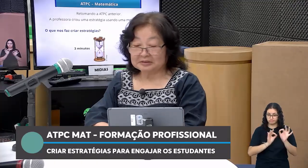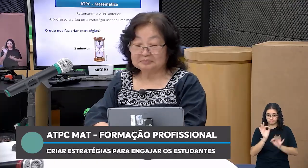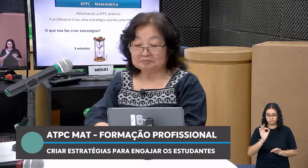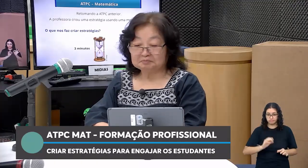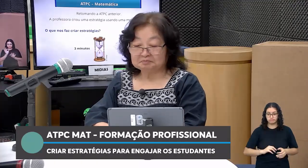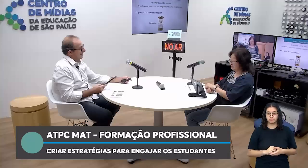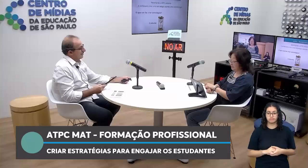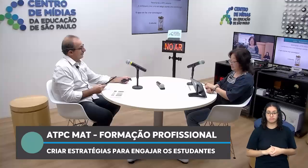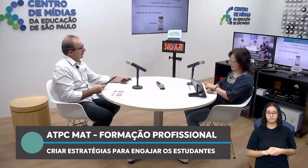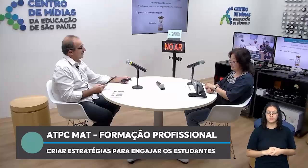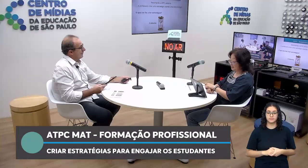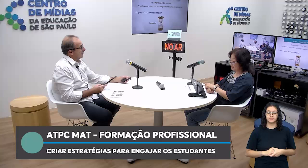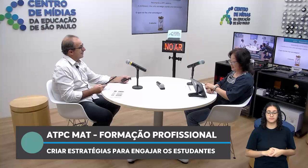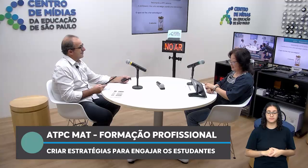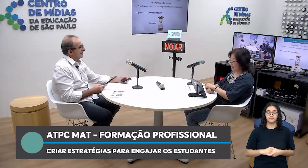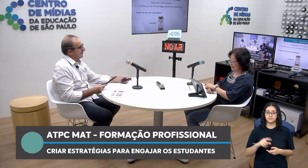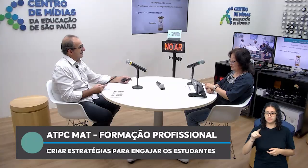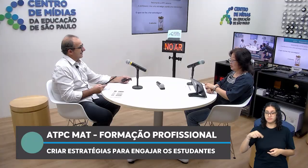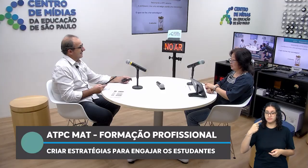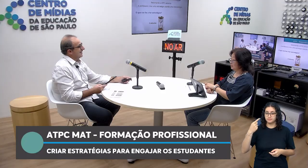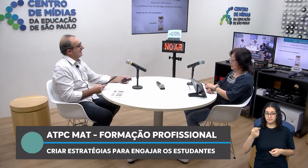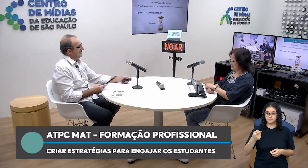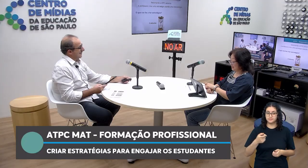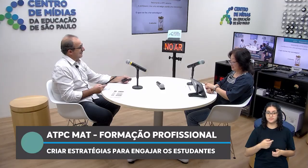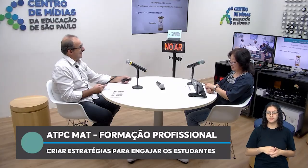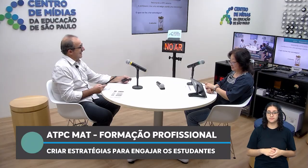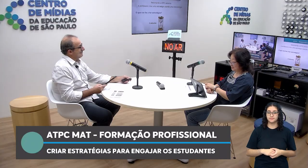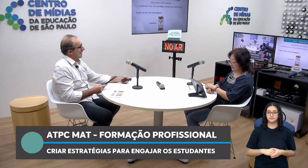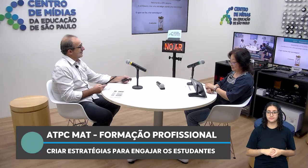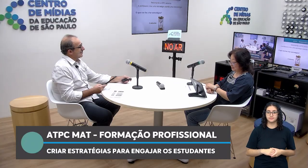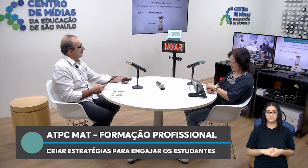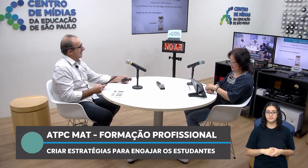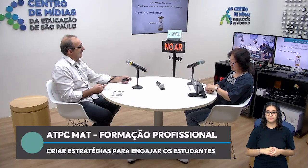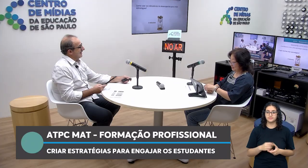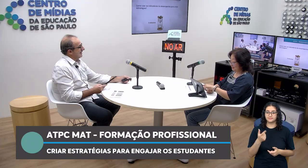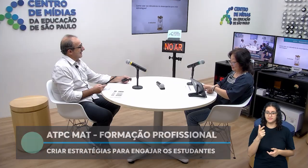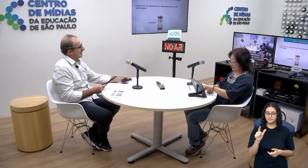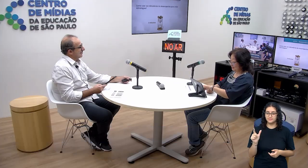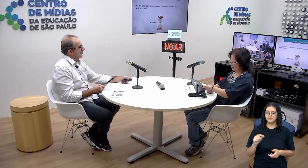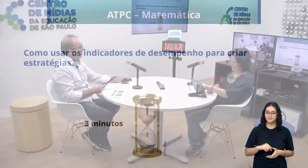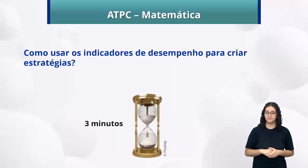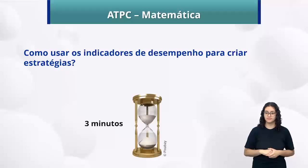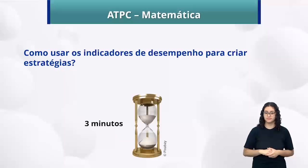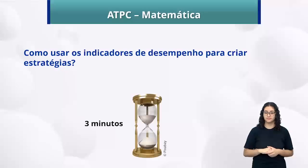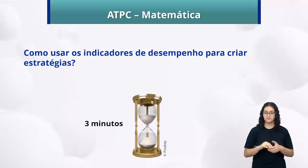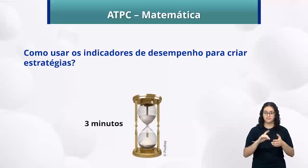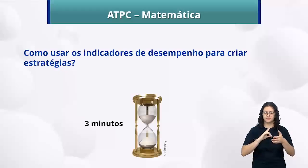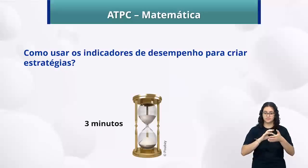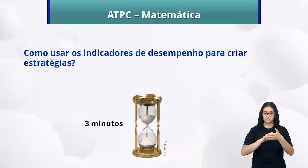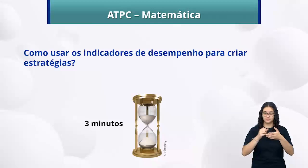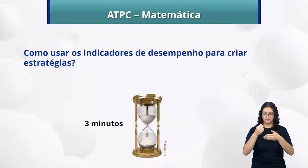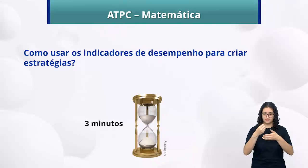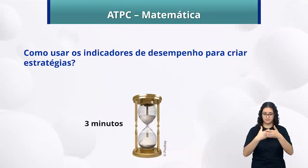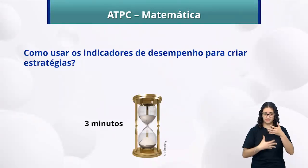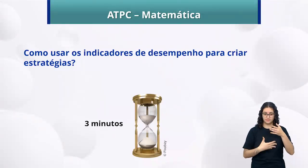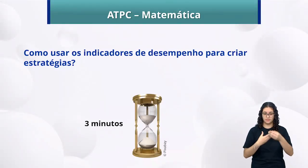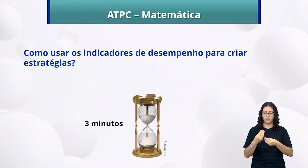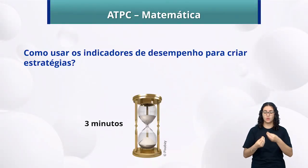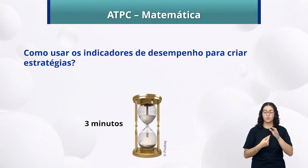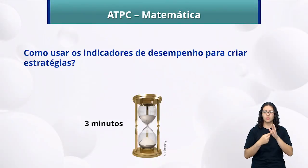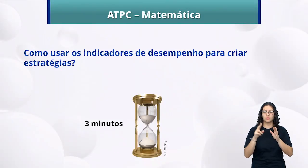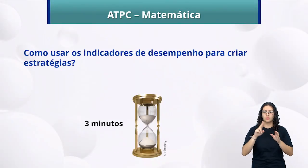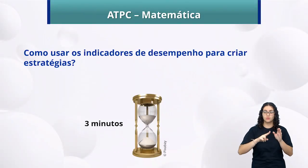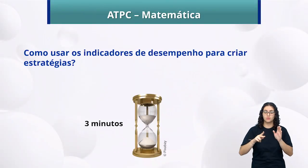isso daqui. Excelente. Vamos para a próxima, Kimi? Vamos. Vamos lá, mais uma interação no chat aí. Como usar os